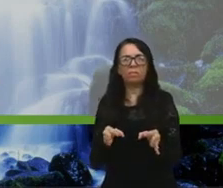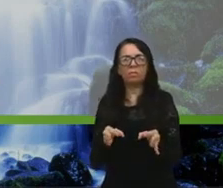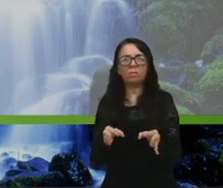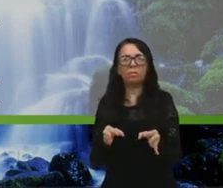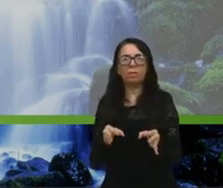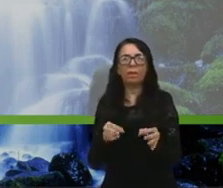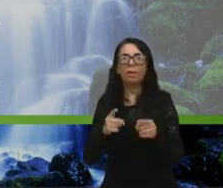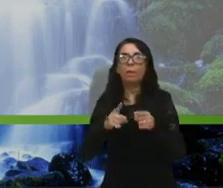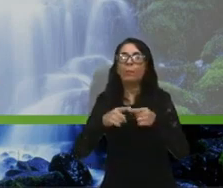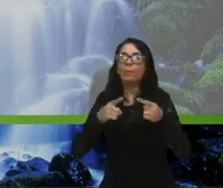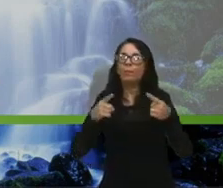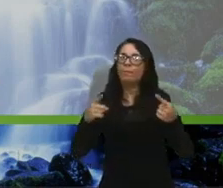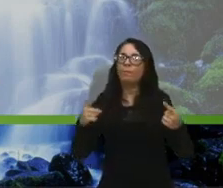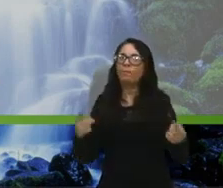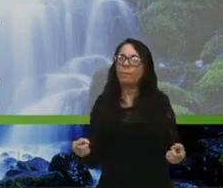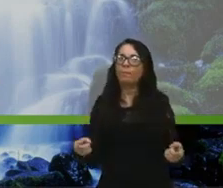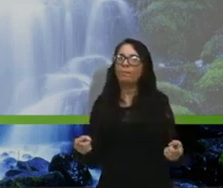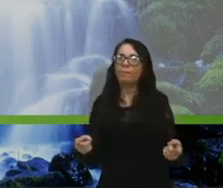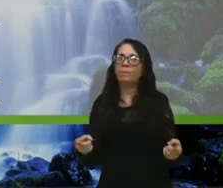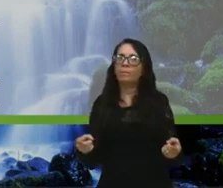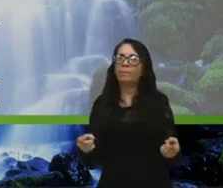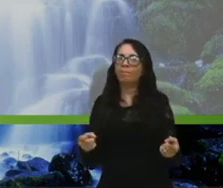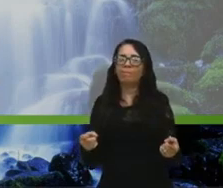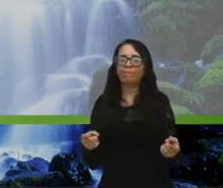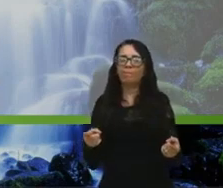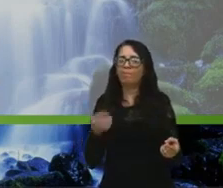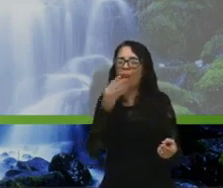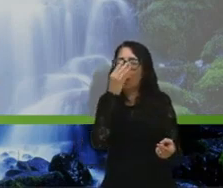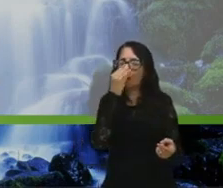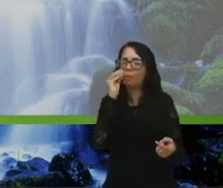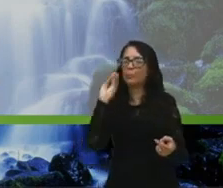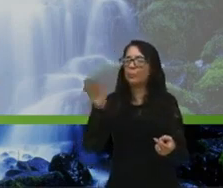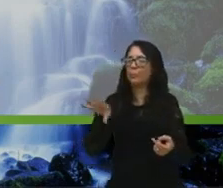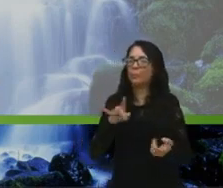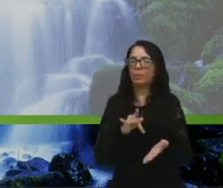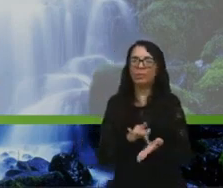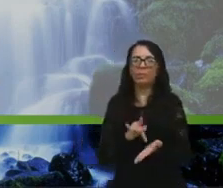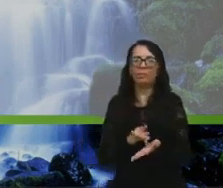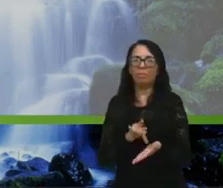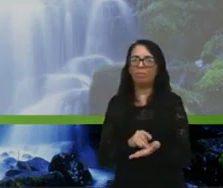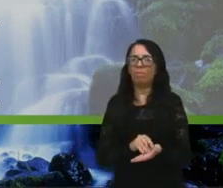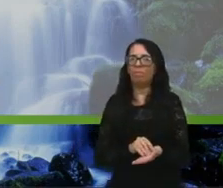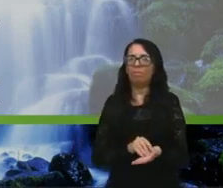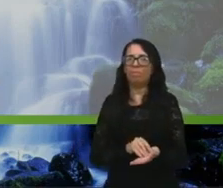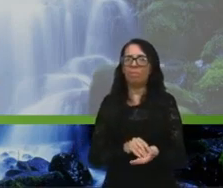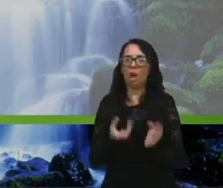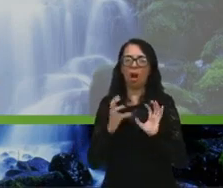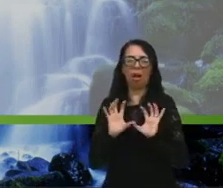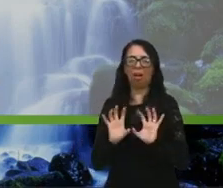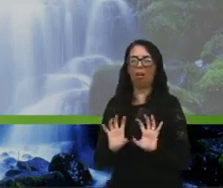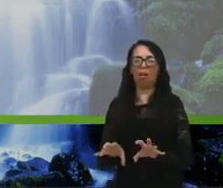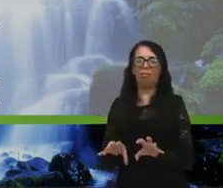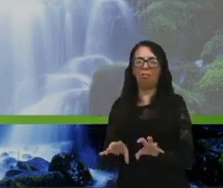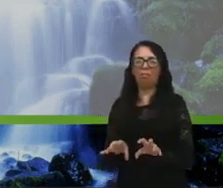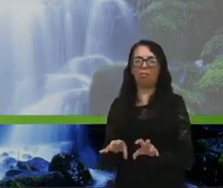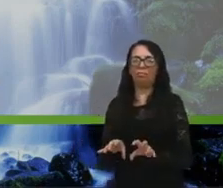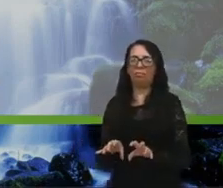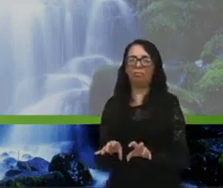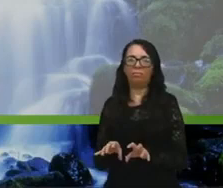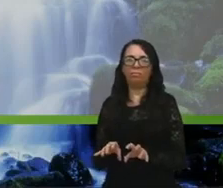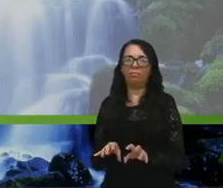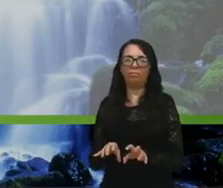na igreja há pessoas que contêm em seus corações intenções e